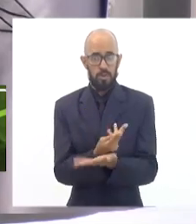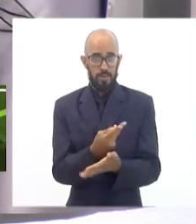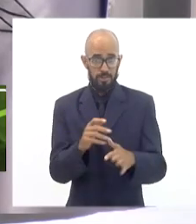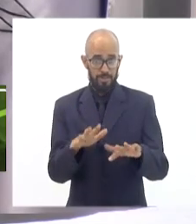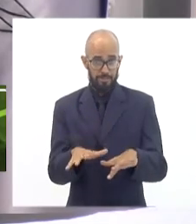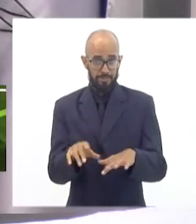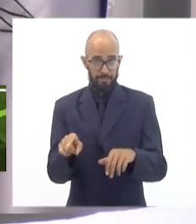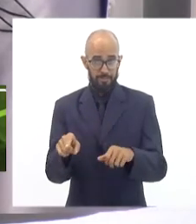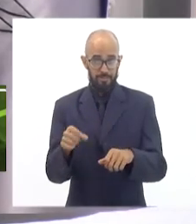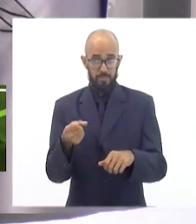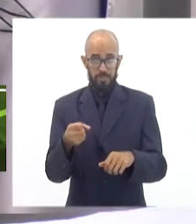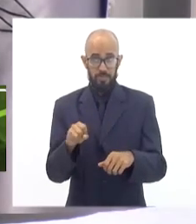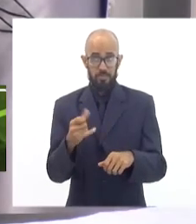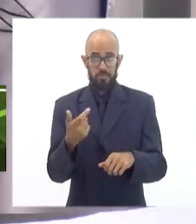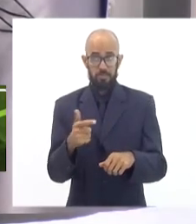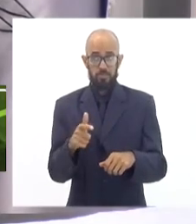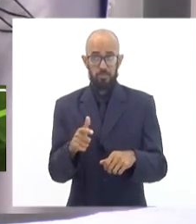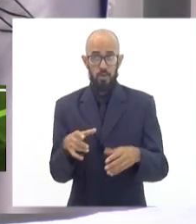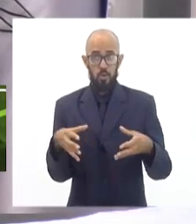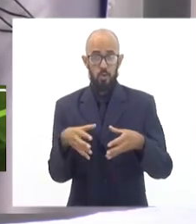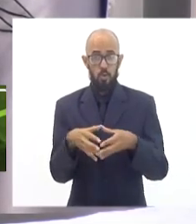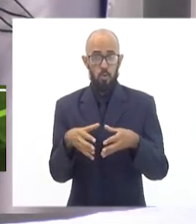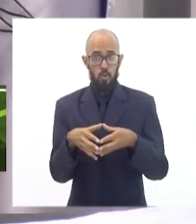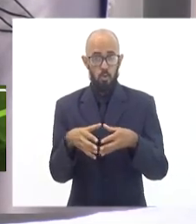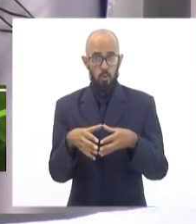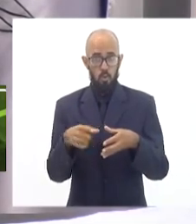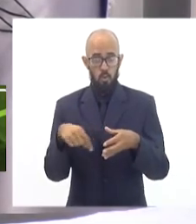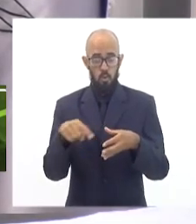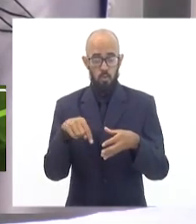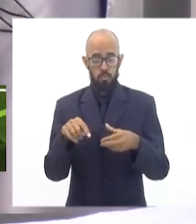se não tem o corpo técnico específico